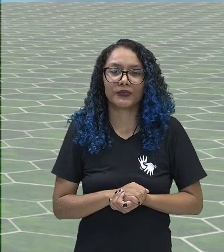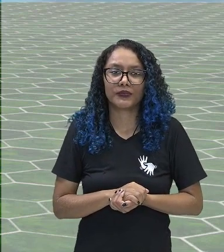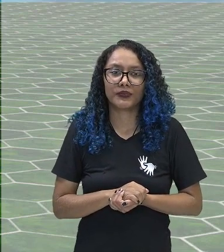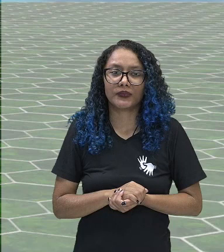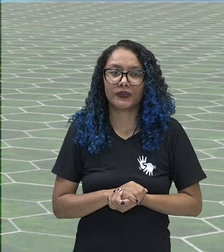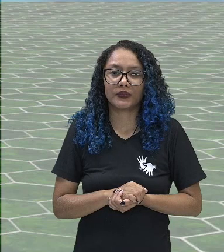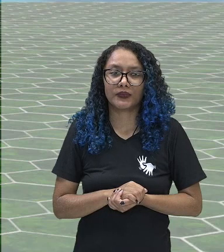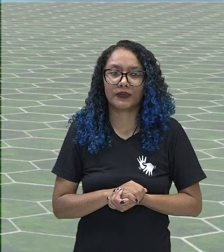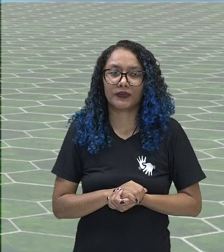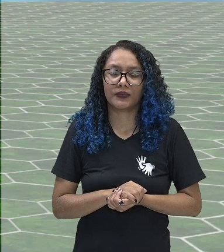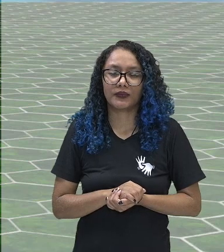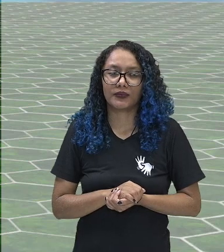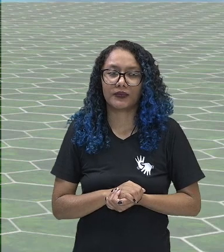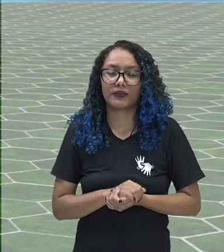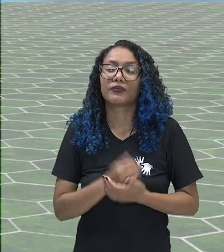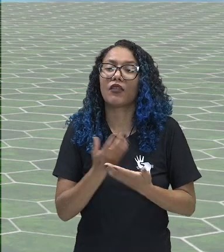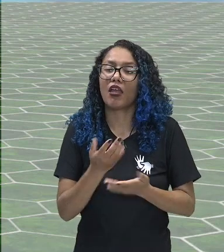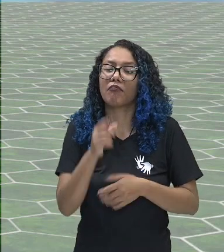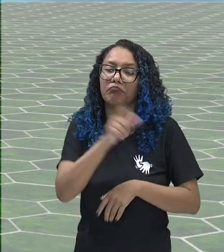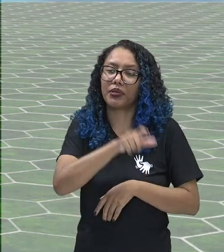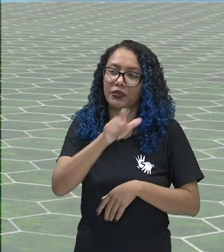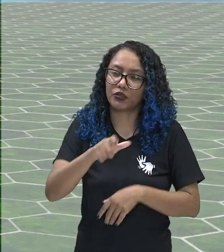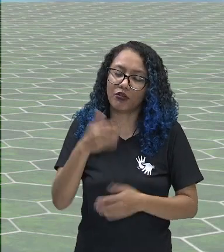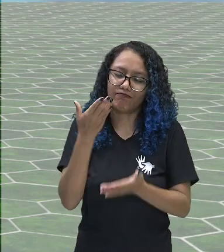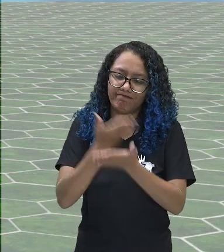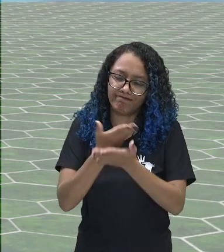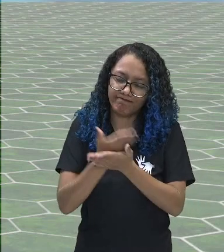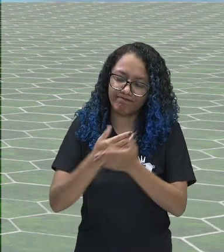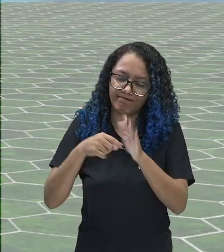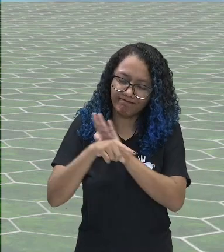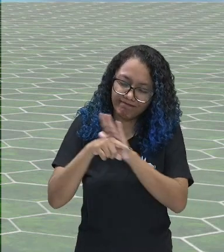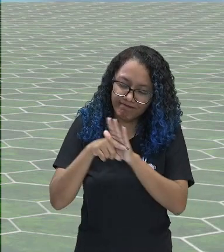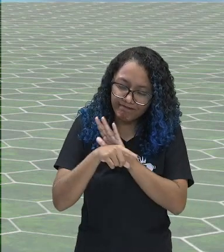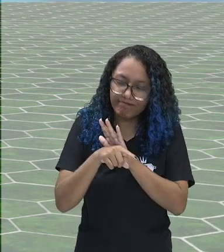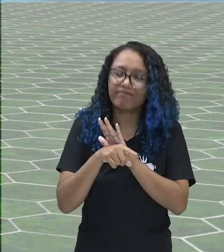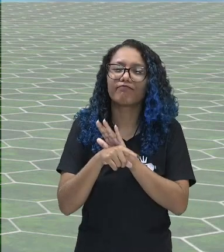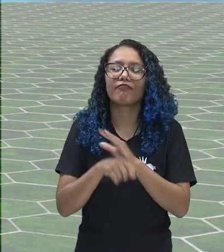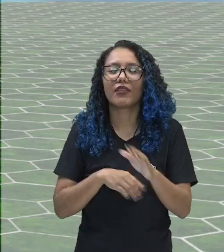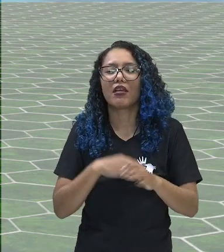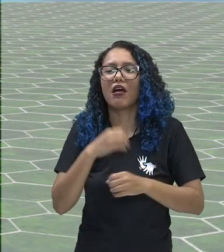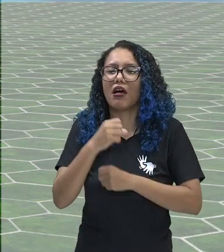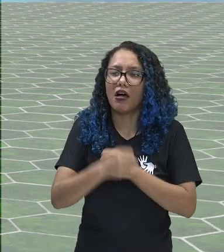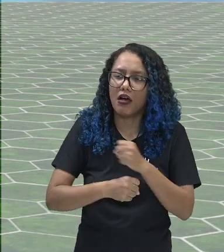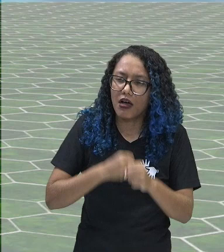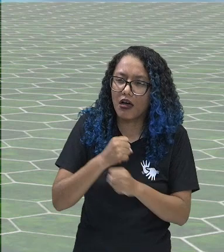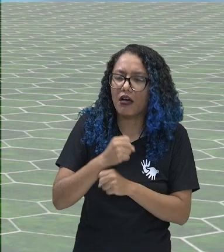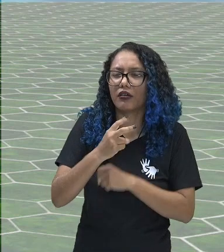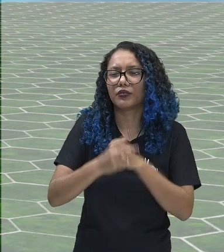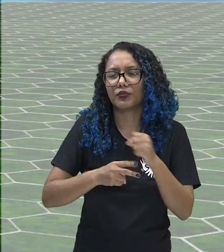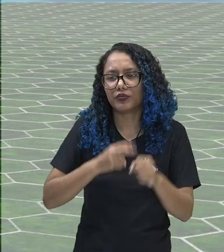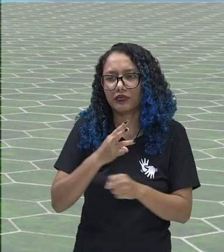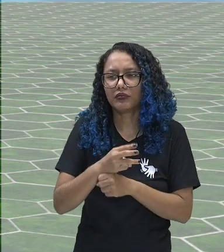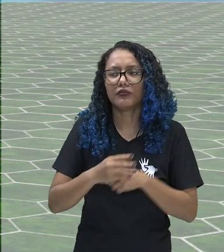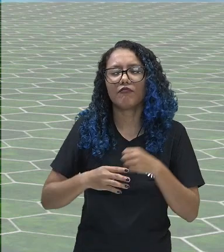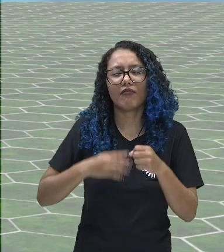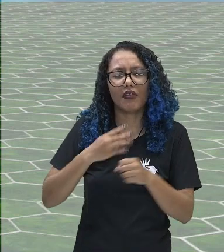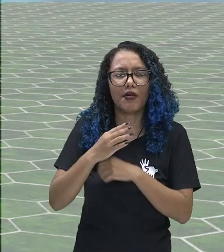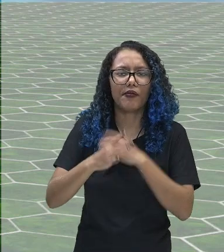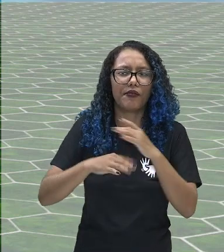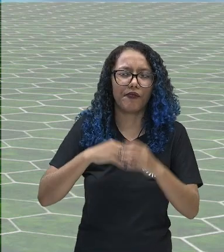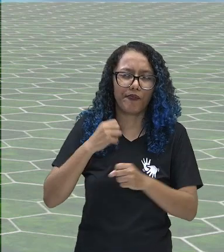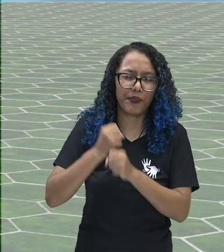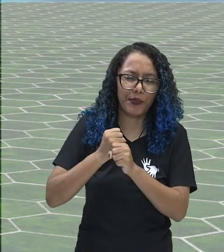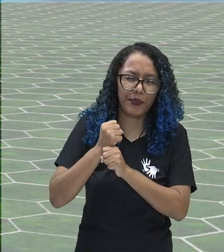assim estudiosos, pesquisadores que ano após ano eles evoluíram ali